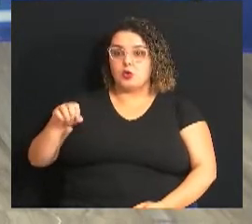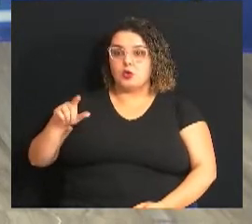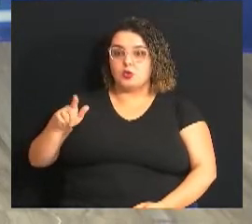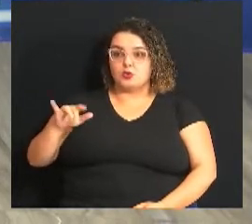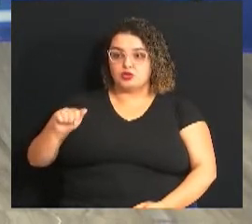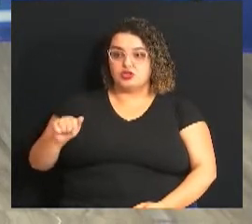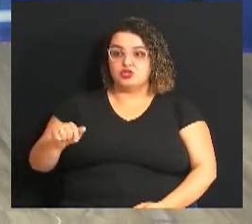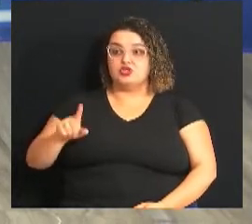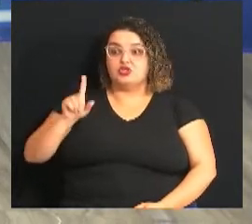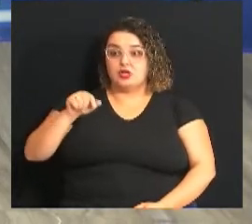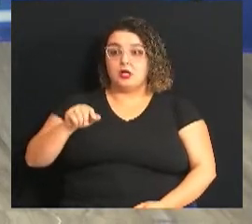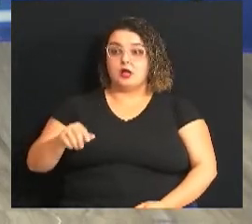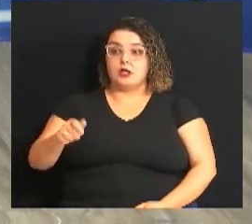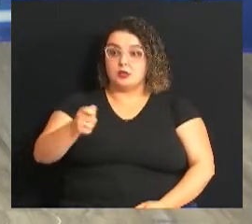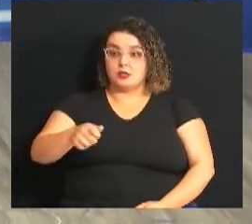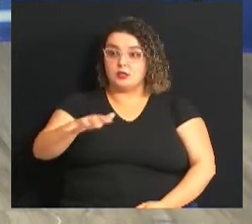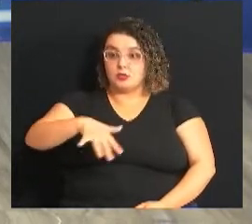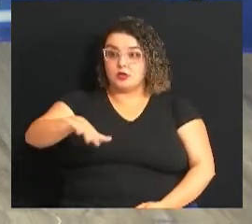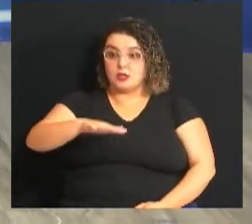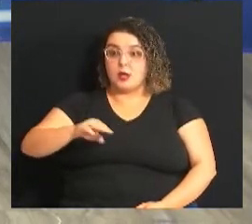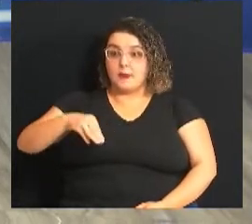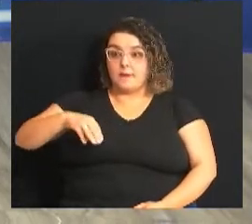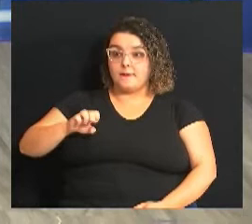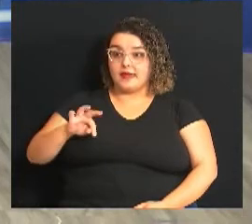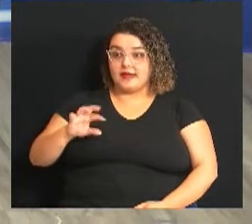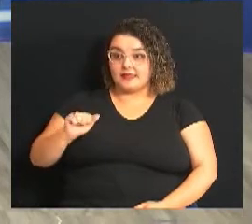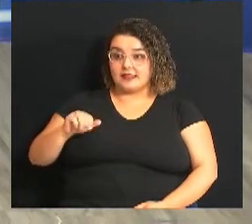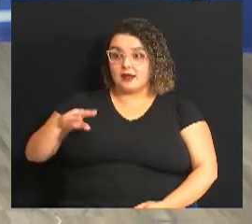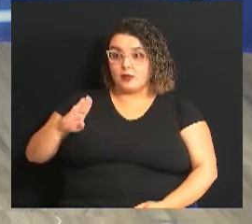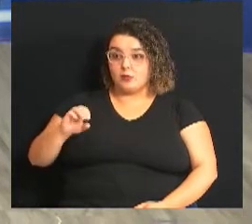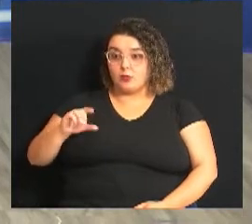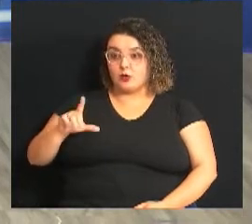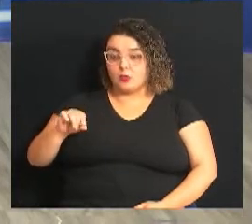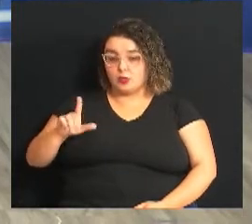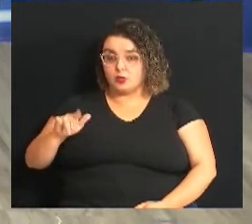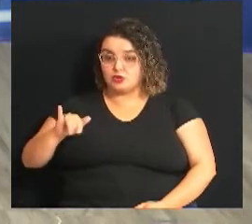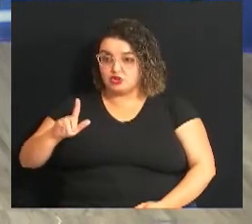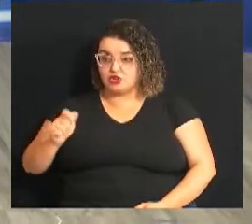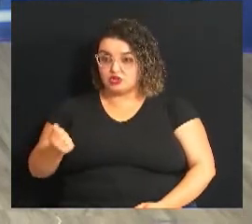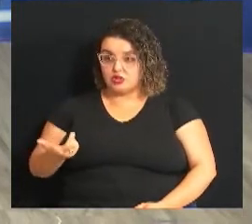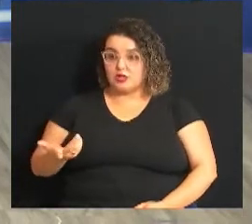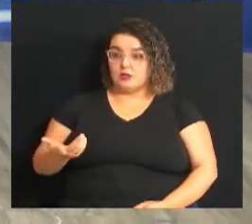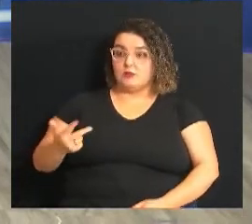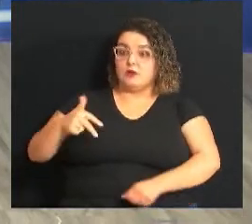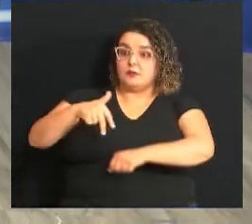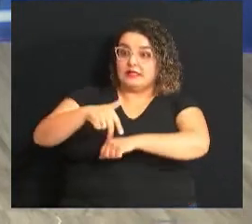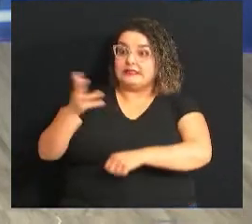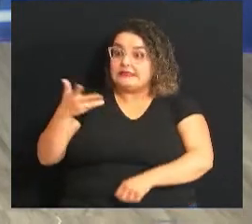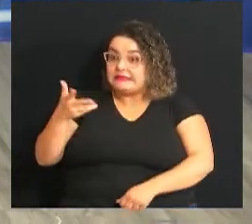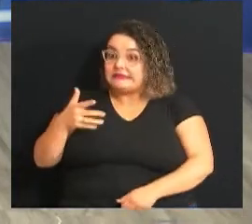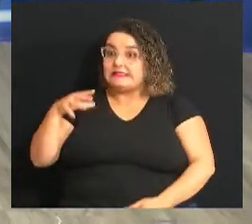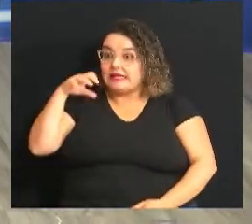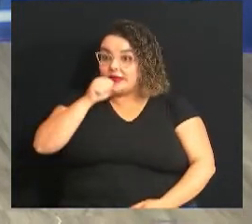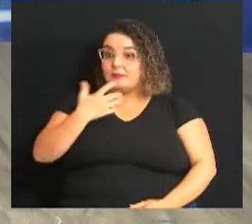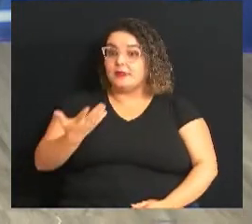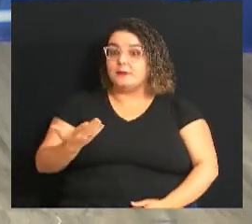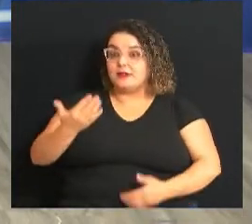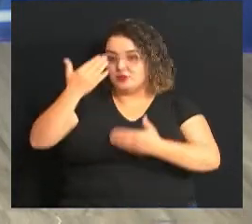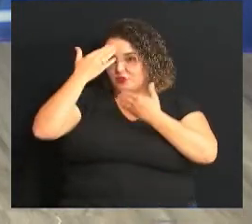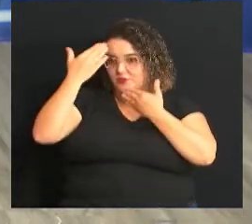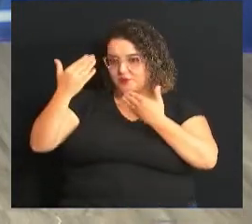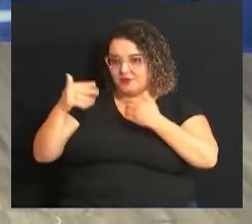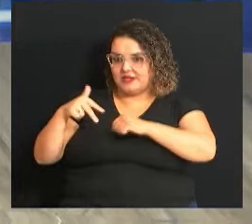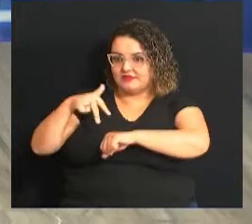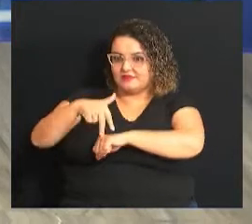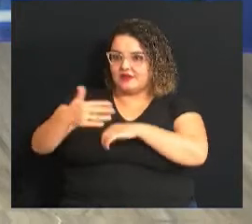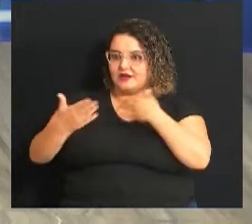Metabologia Regional de São Paulo. Cristiane, obrigada por tirar o seu tempo. Você já falou que está corrido aí hoje, mas obrigada por tirar esse tempinho para